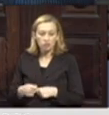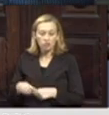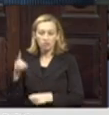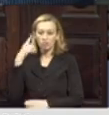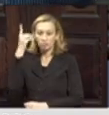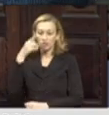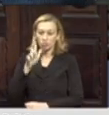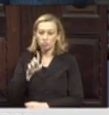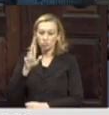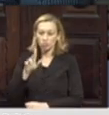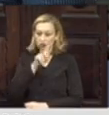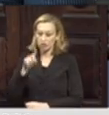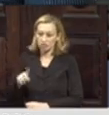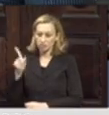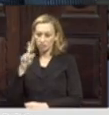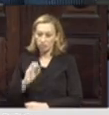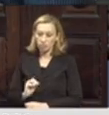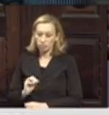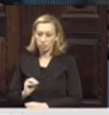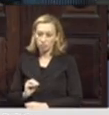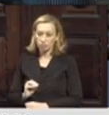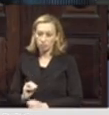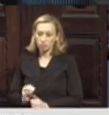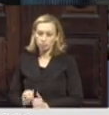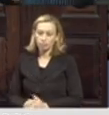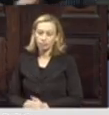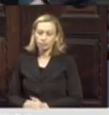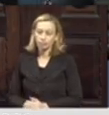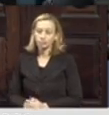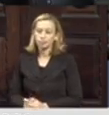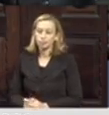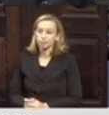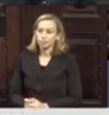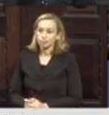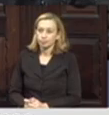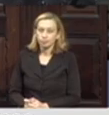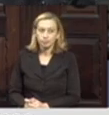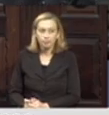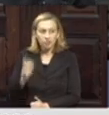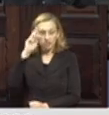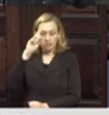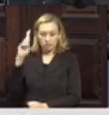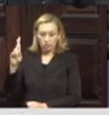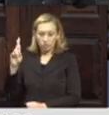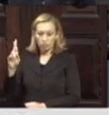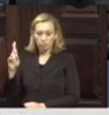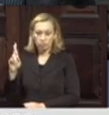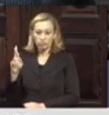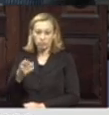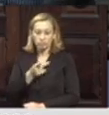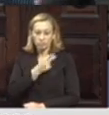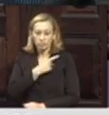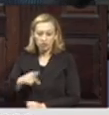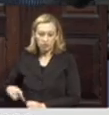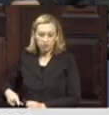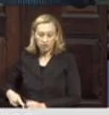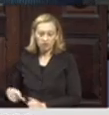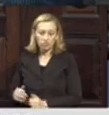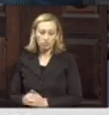Está conosco o prefeitão Antônio, do município de Bom Jardim. Seja bem-vindo.